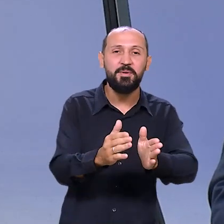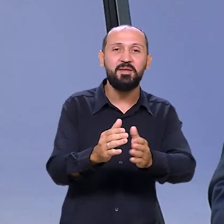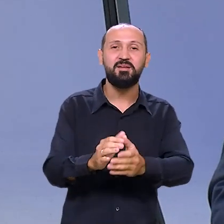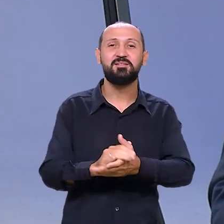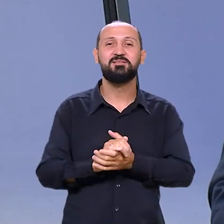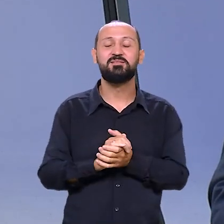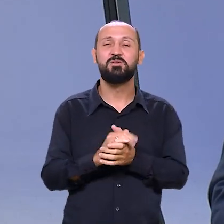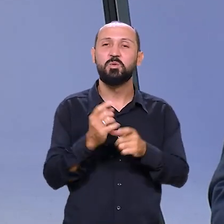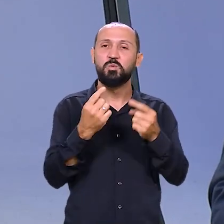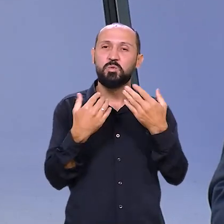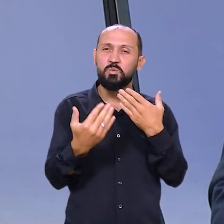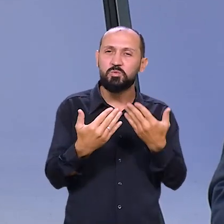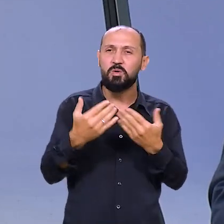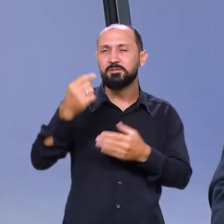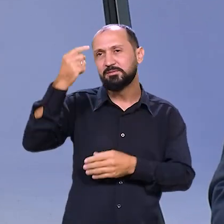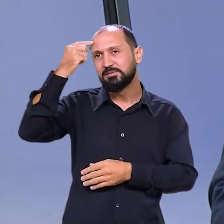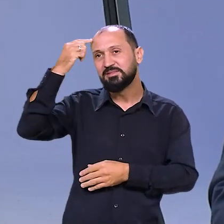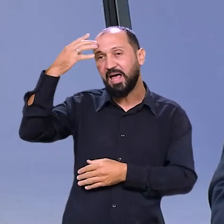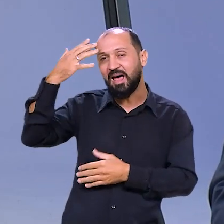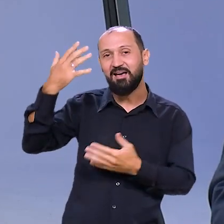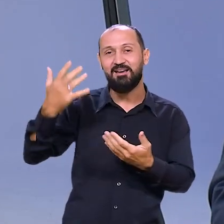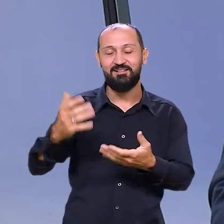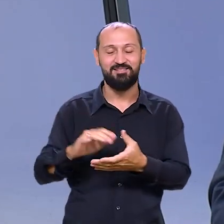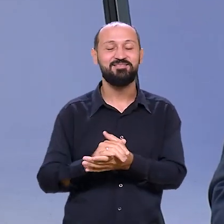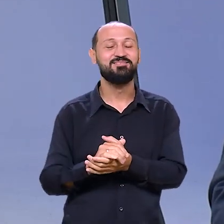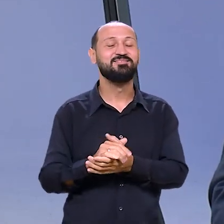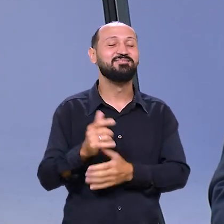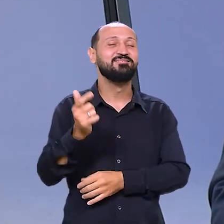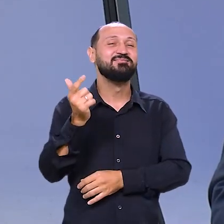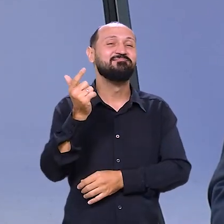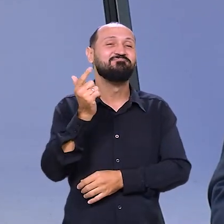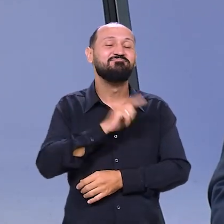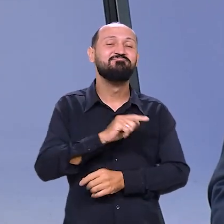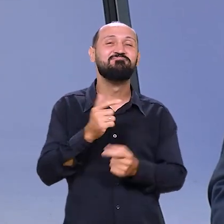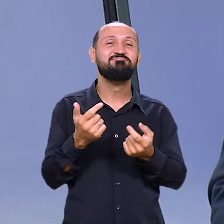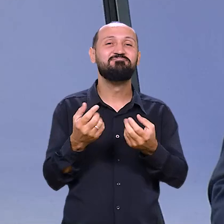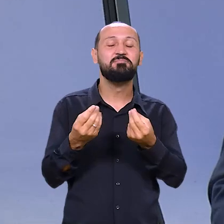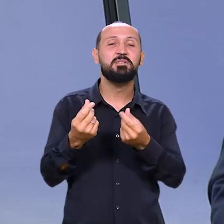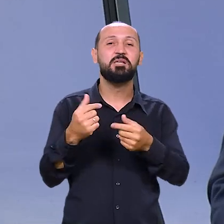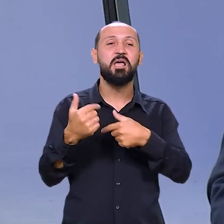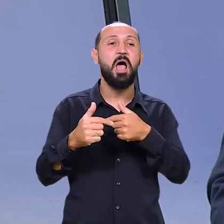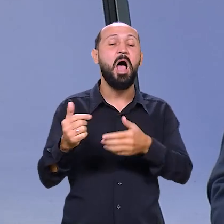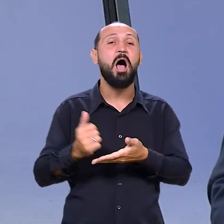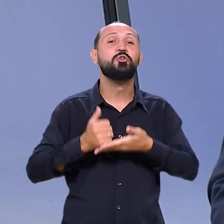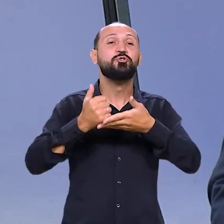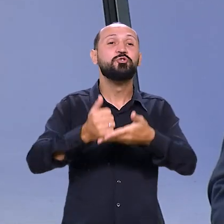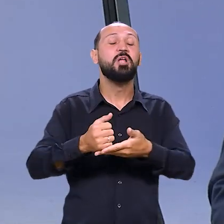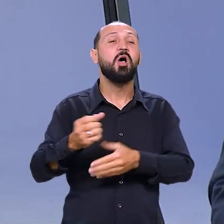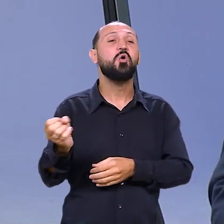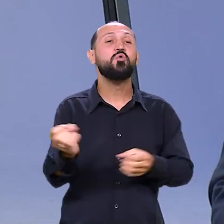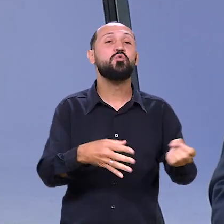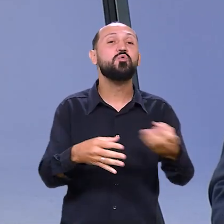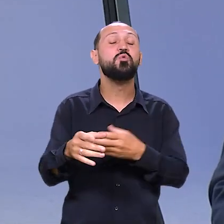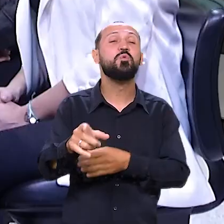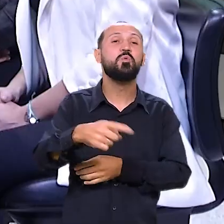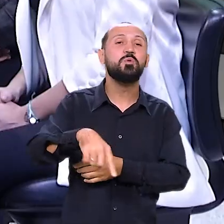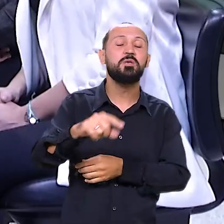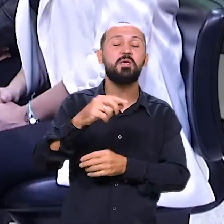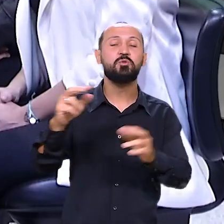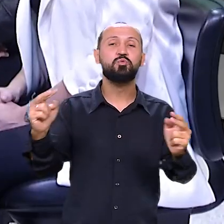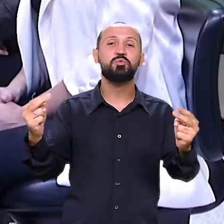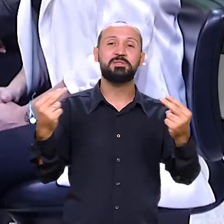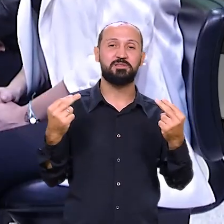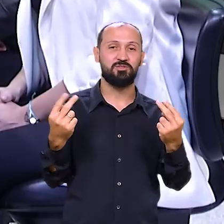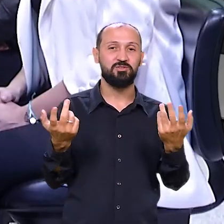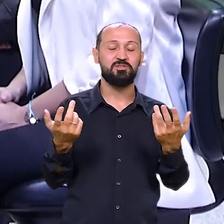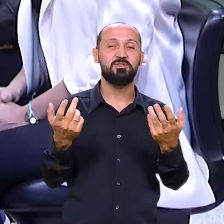caminhos, discussões, ideias e poder, dessa forma, atualizar todos aqueles que